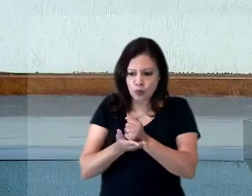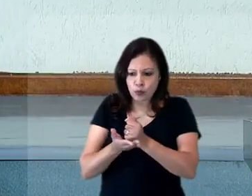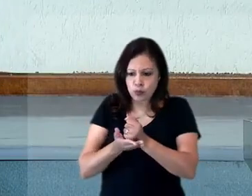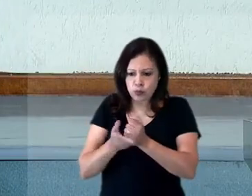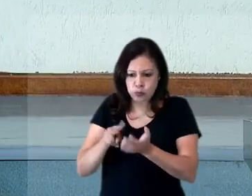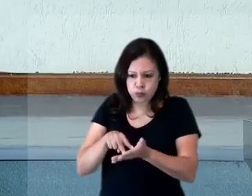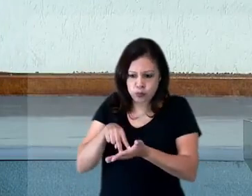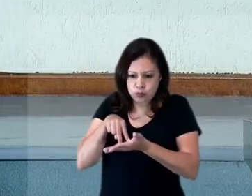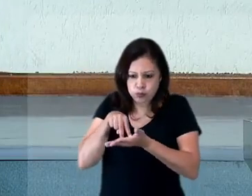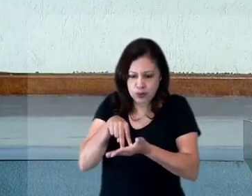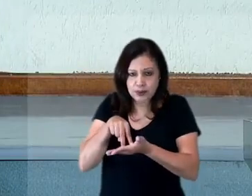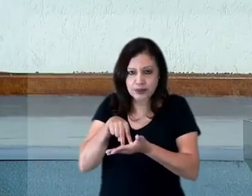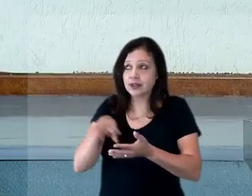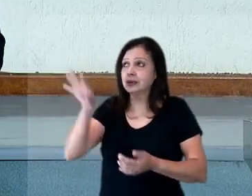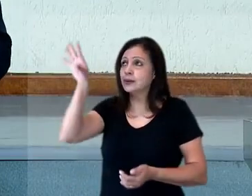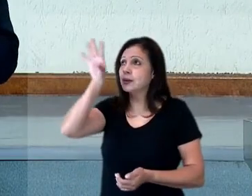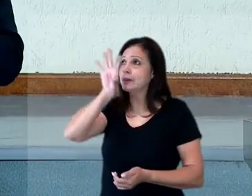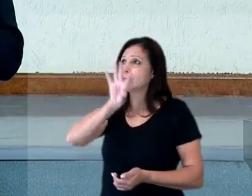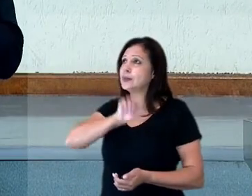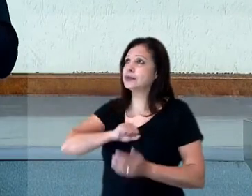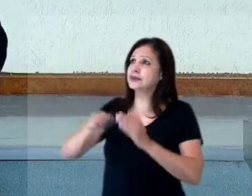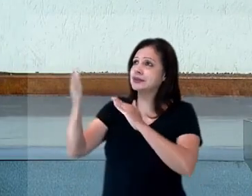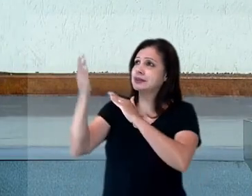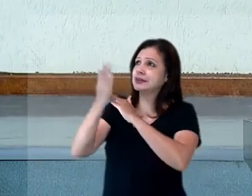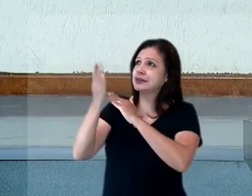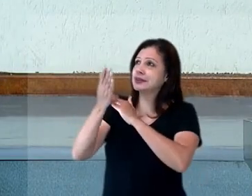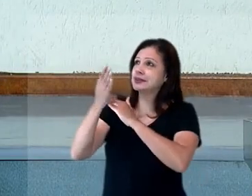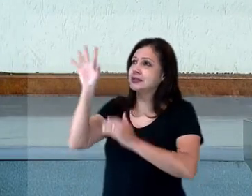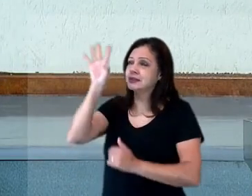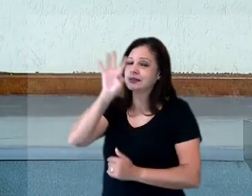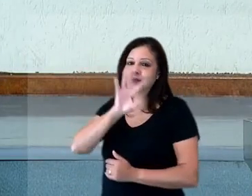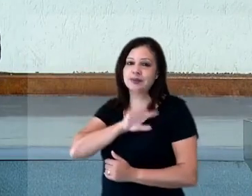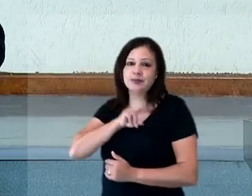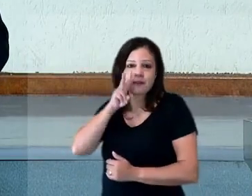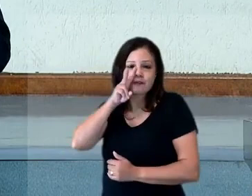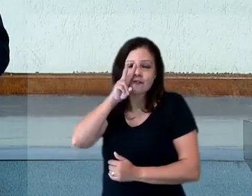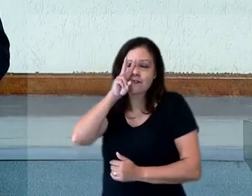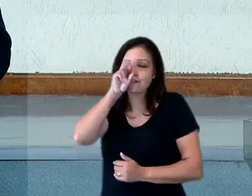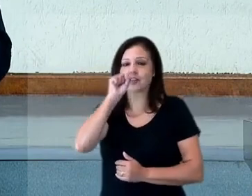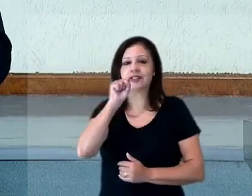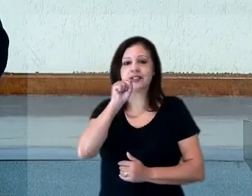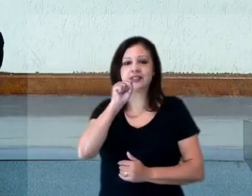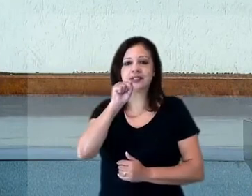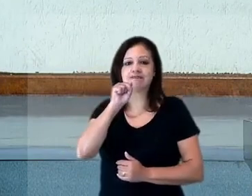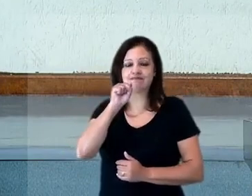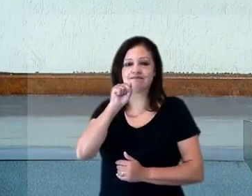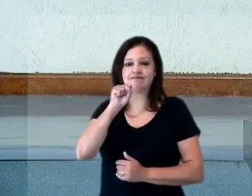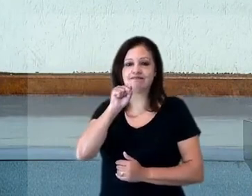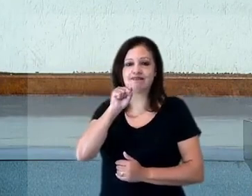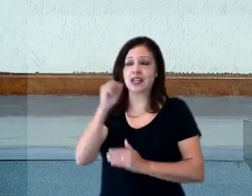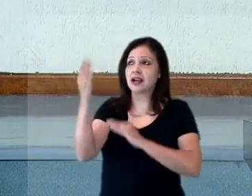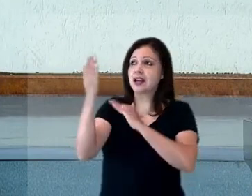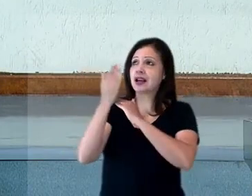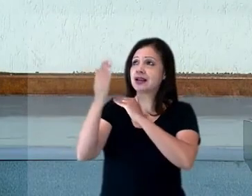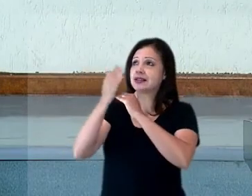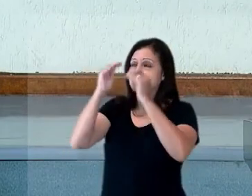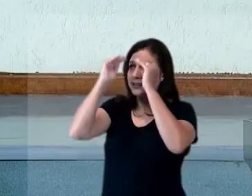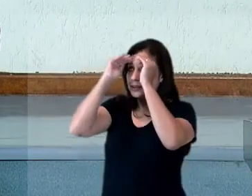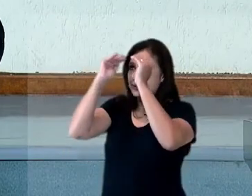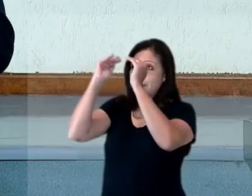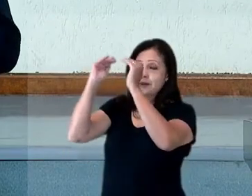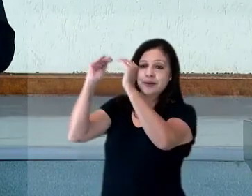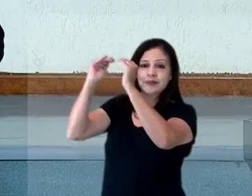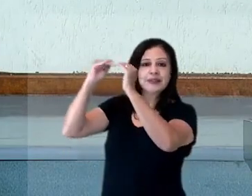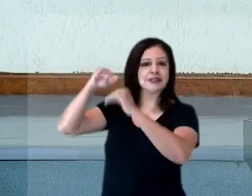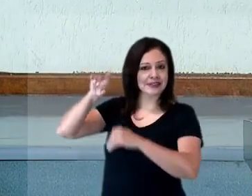ajudaria, esse amor fortaleceria Jesus a vencer, a cumprir o propósito e o plano de Deus em